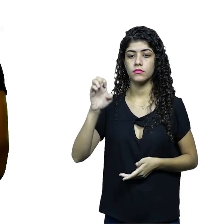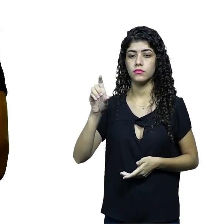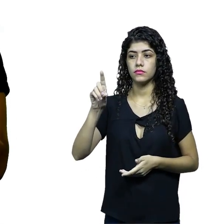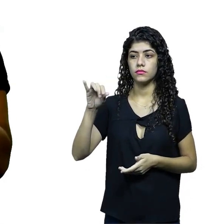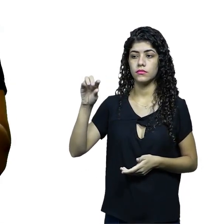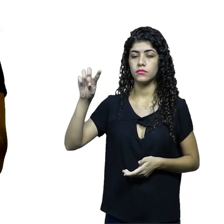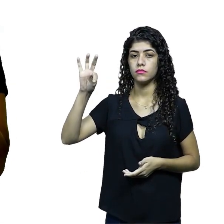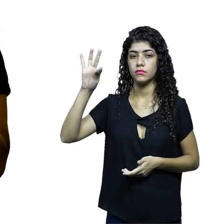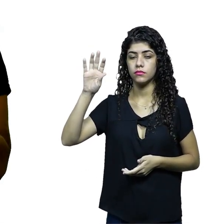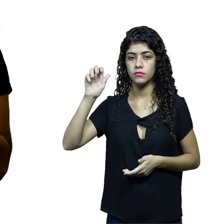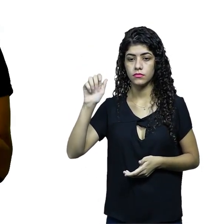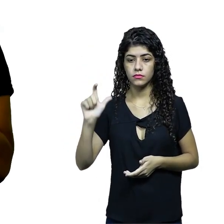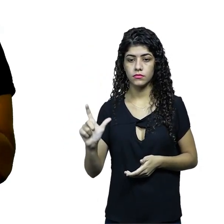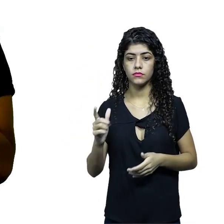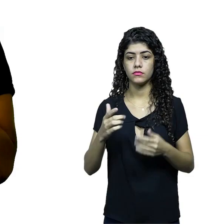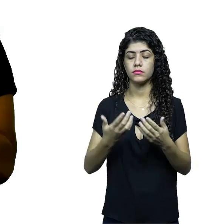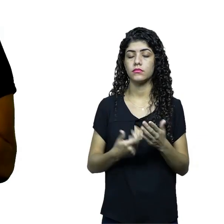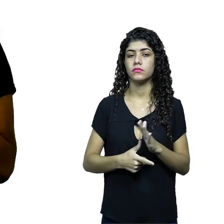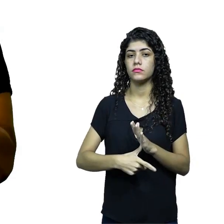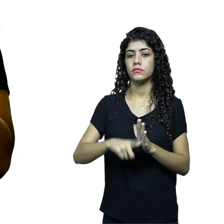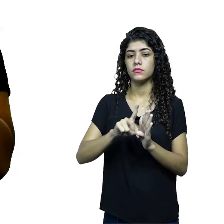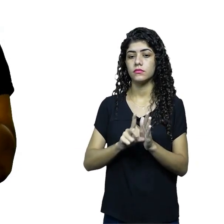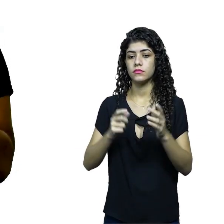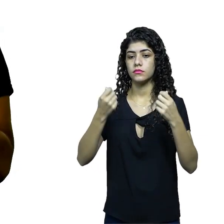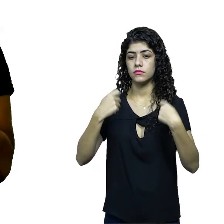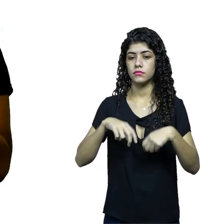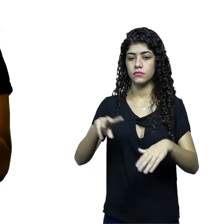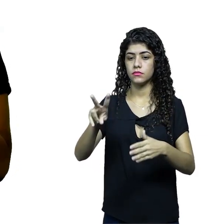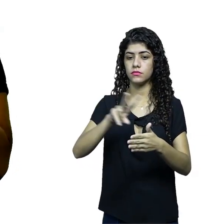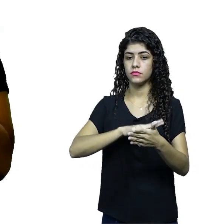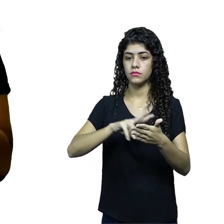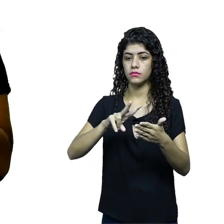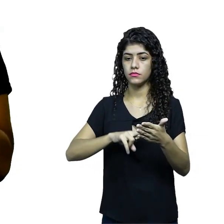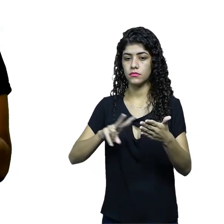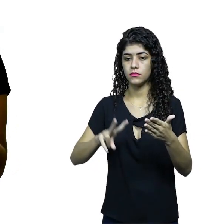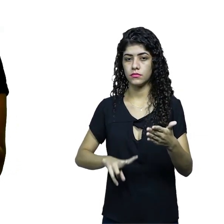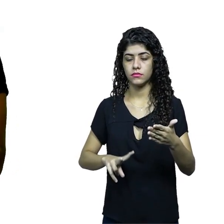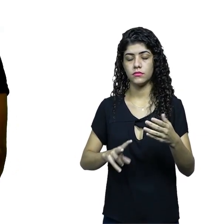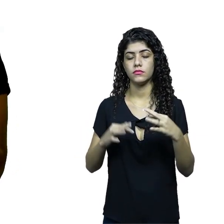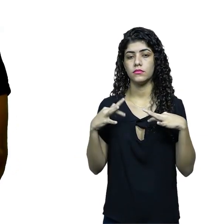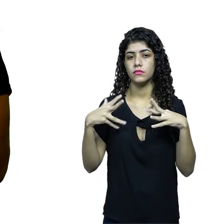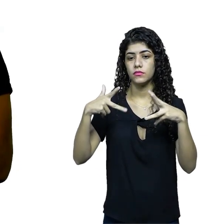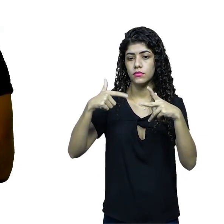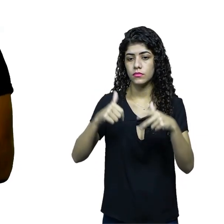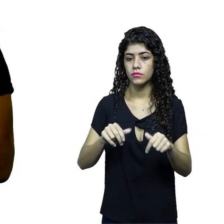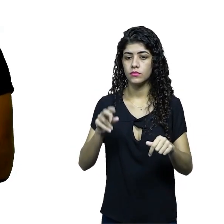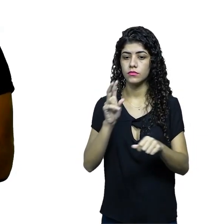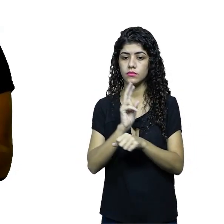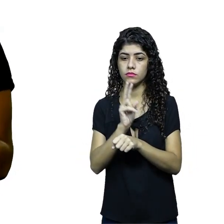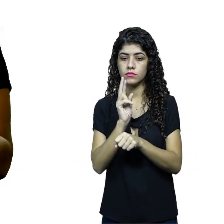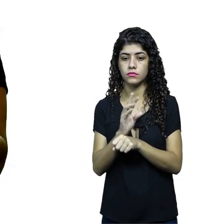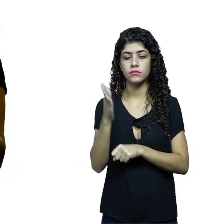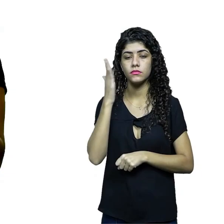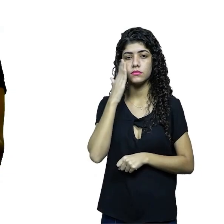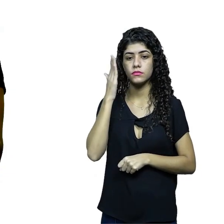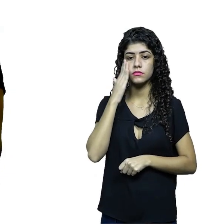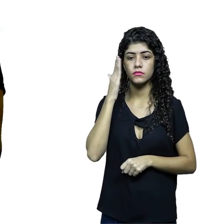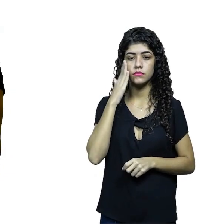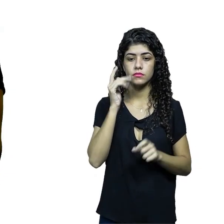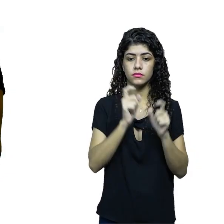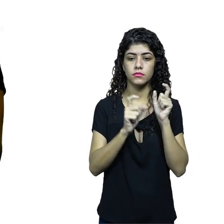pelo edital. Quem for propor um projeto no edital, antes de mais nada, deverá ler esse edital com todo o cuidado do mundo.